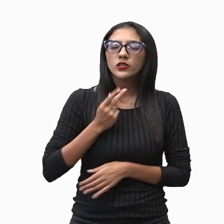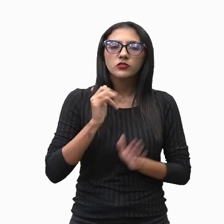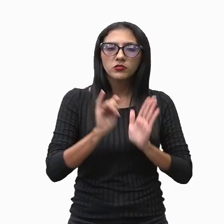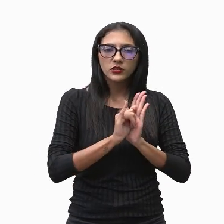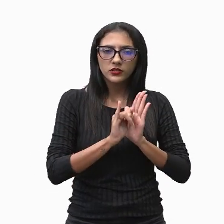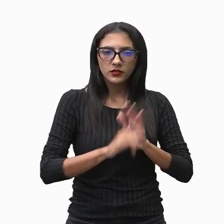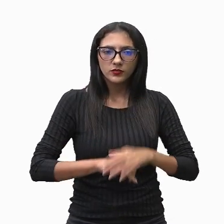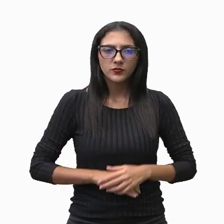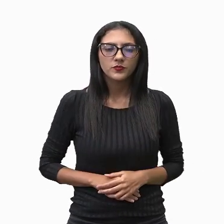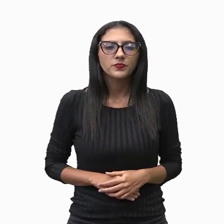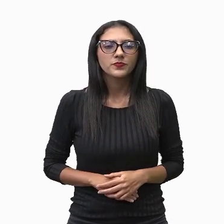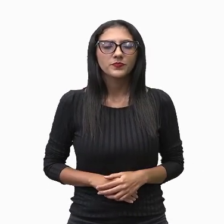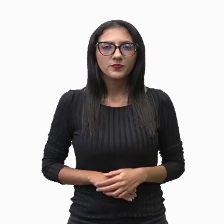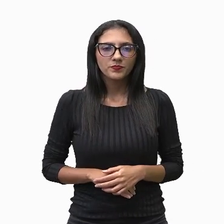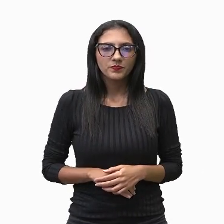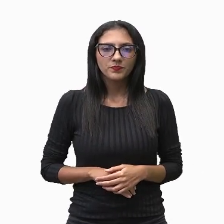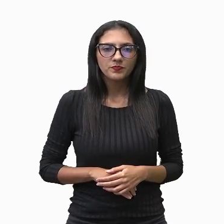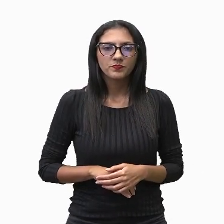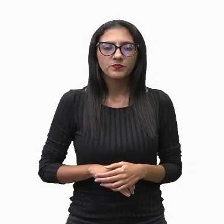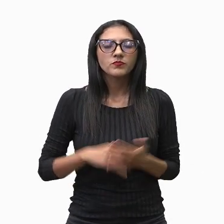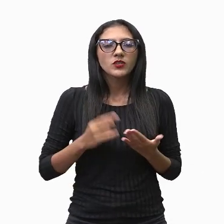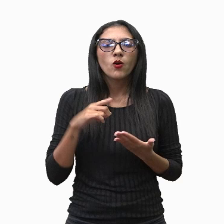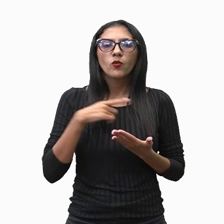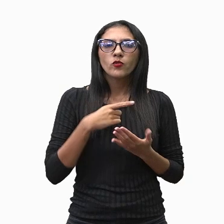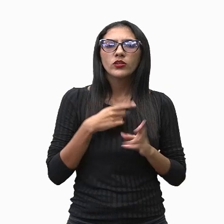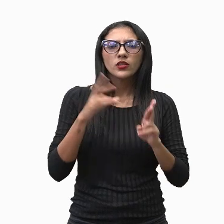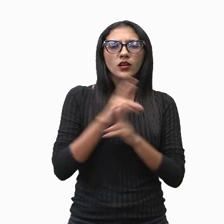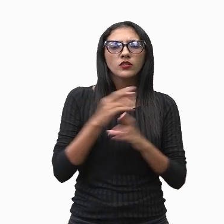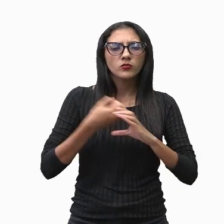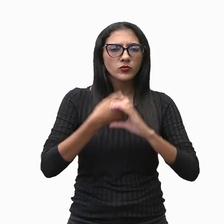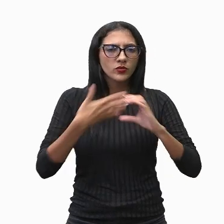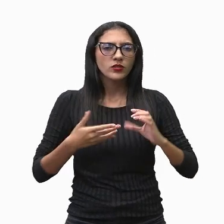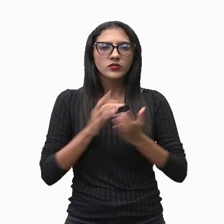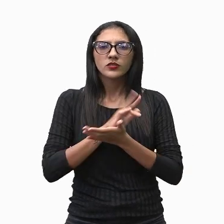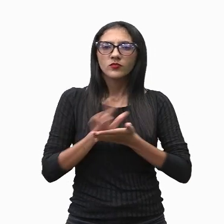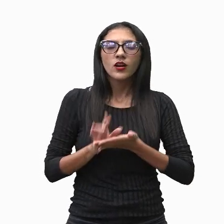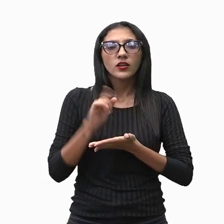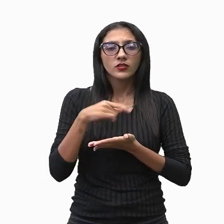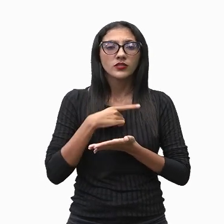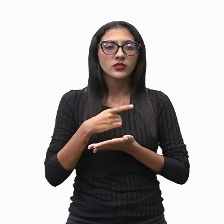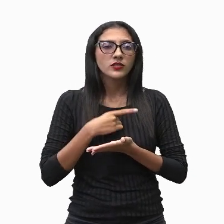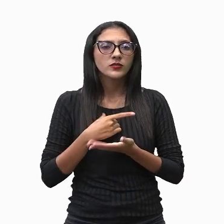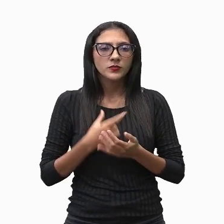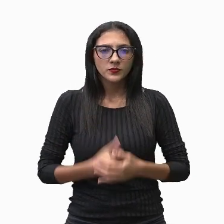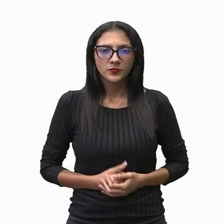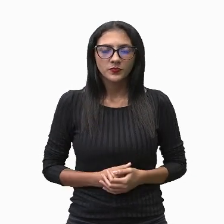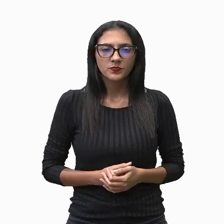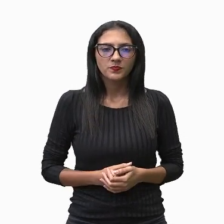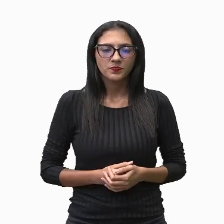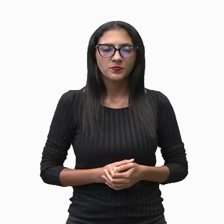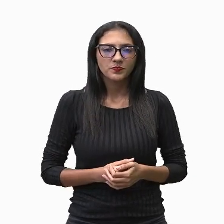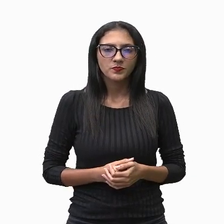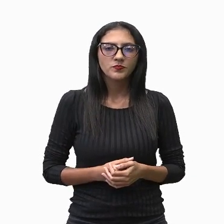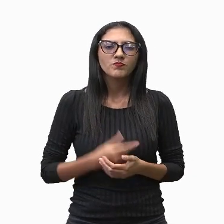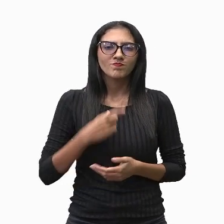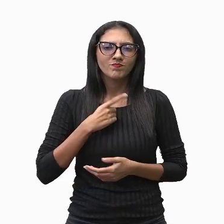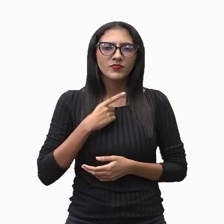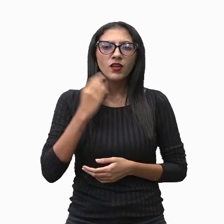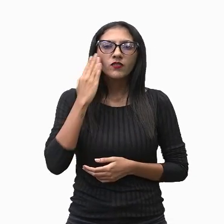político-ideológicos, tá? Então, dentre esses fatores político-ideológicos, nós temos as